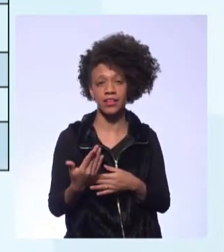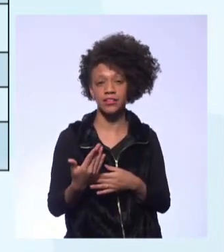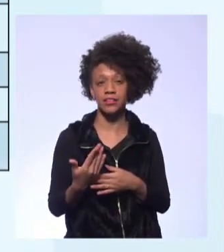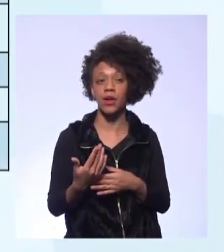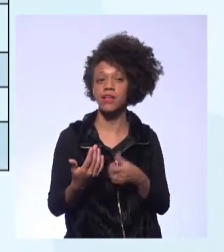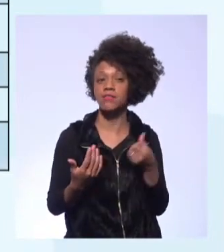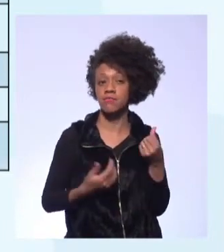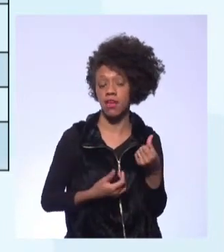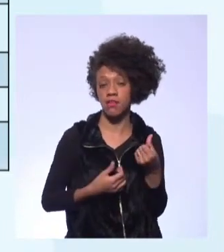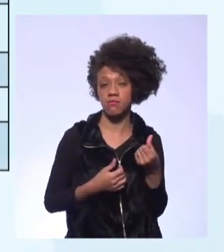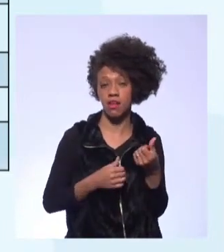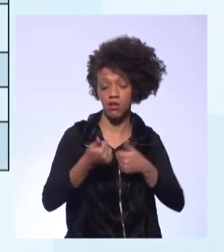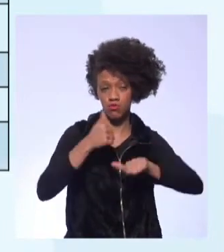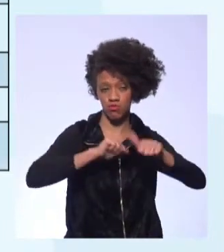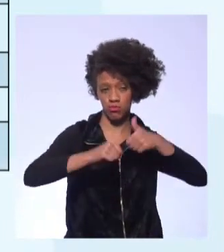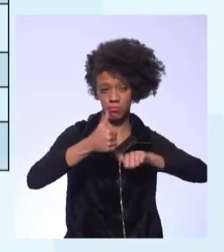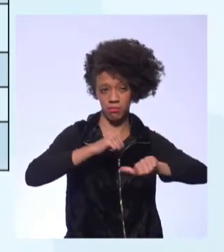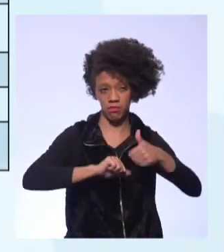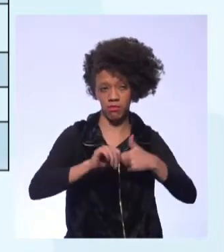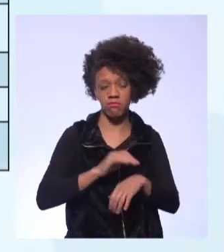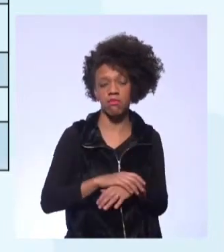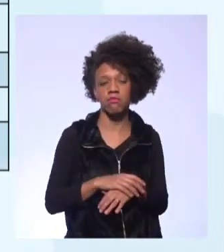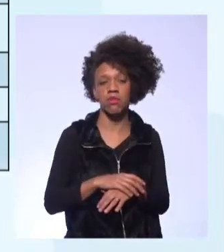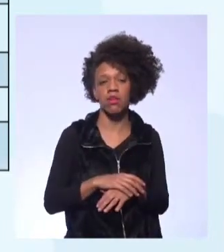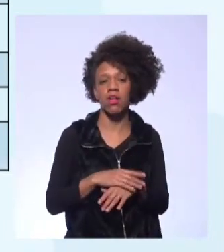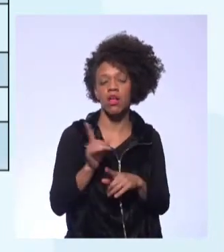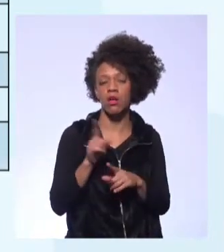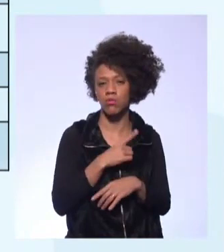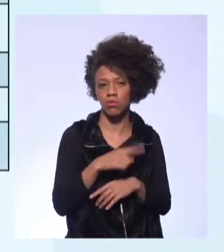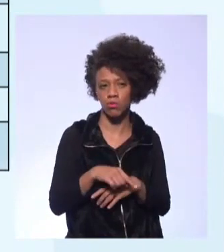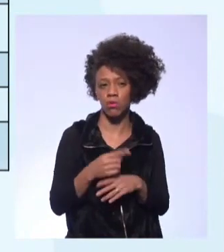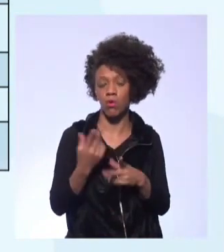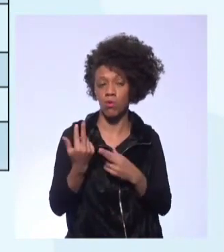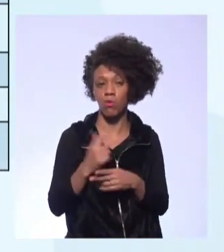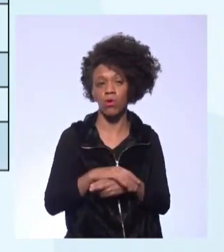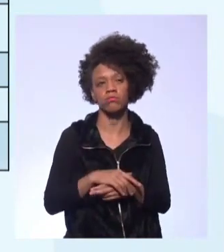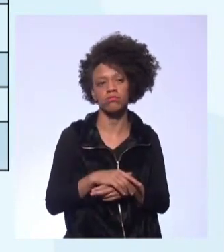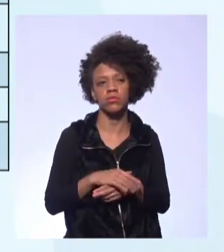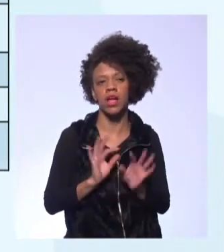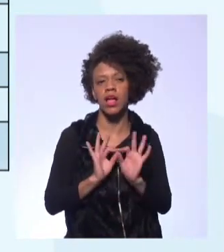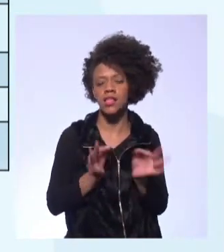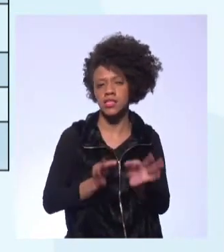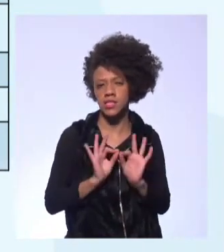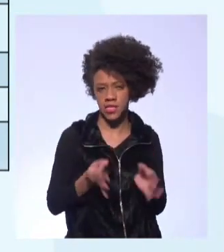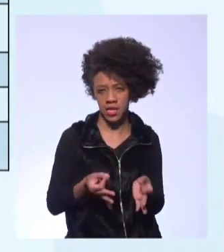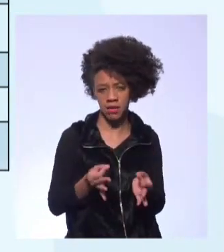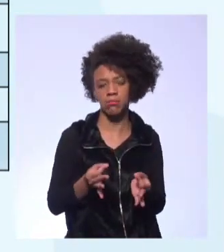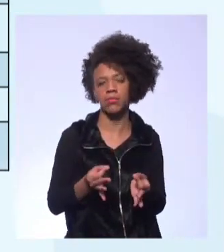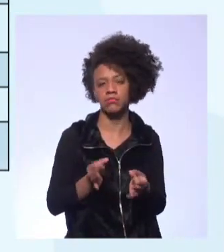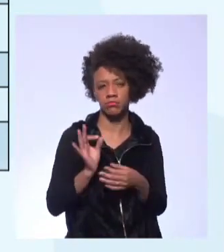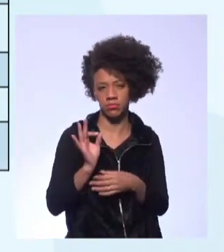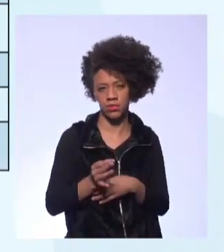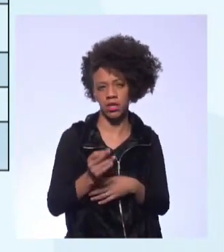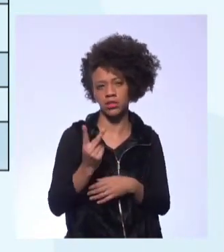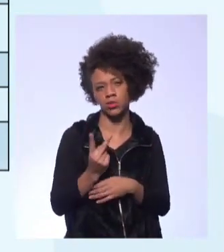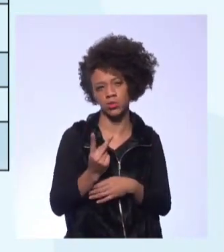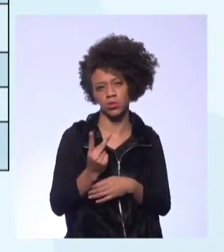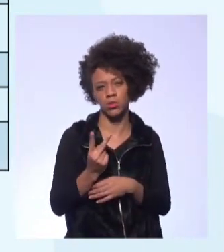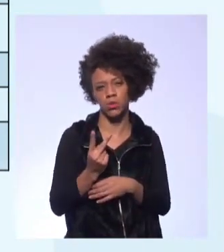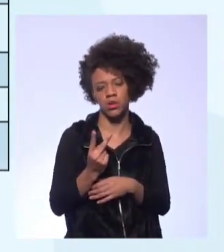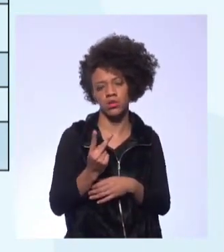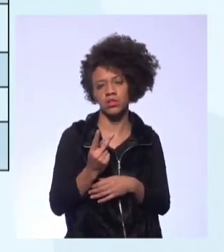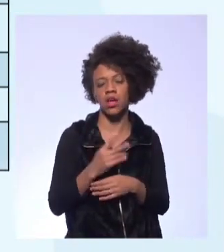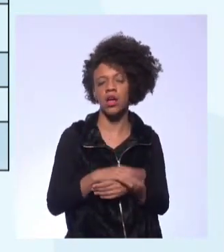são 6. Né? Eu excluo aqueles que são iguais, vamos contar novamente. A substância simples está correta, são só 2, que são o